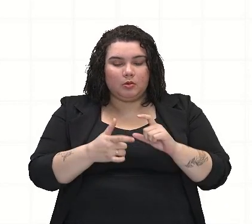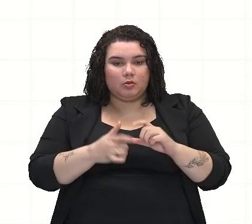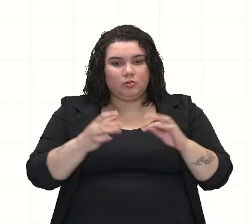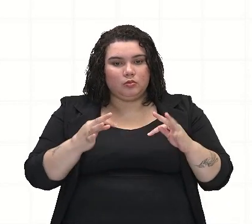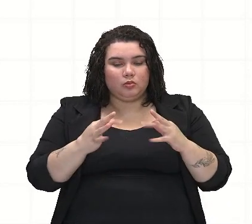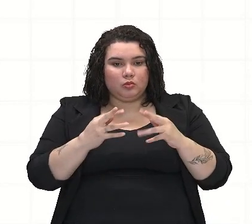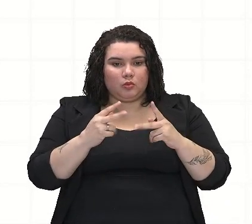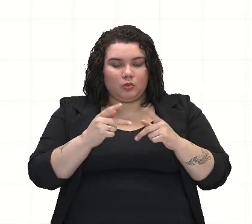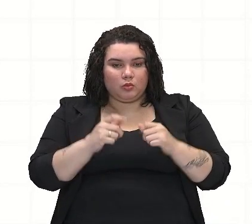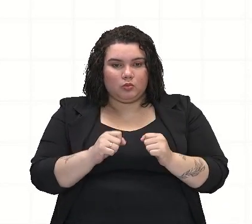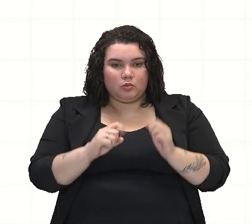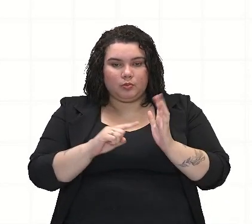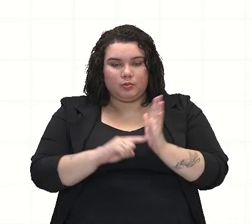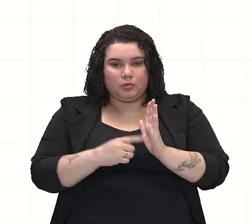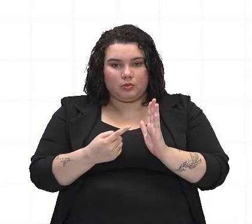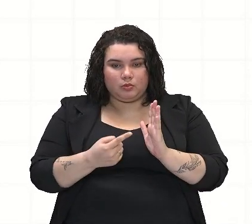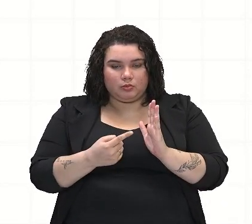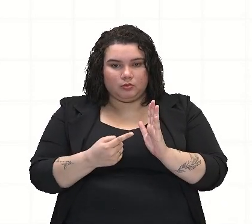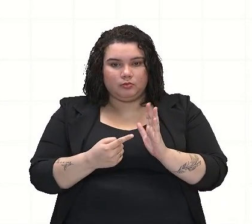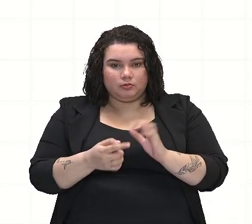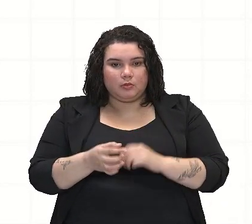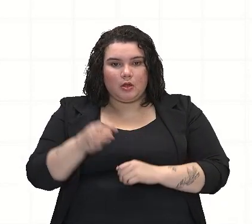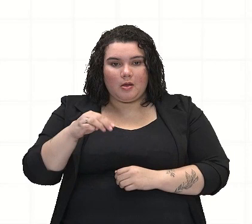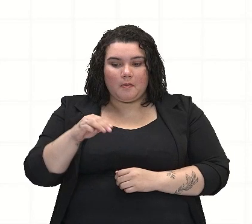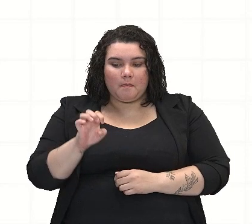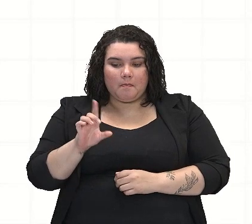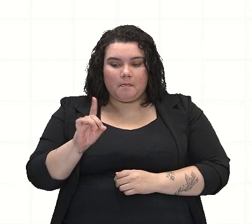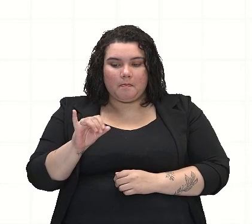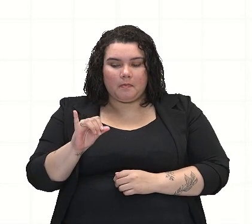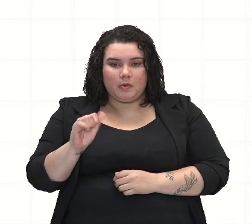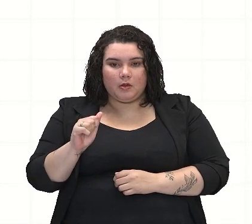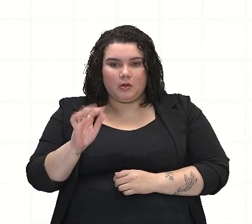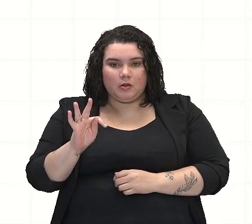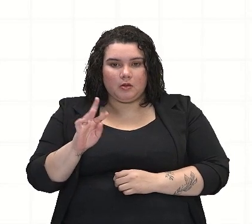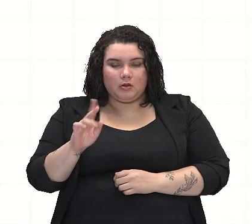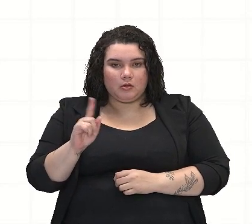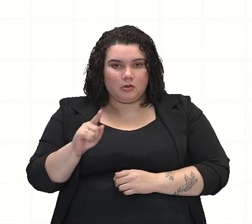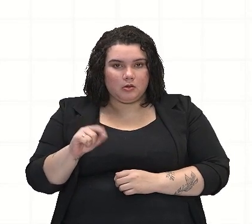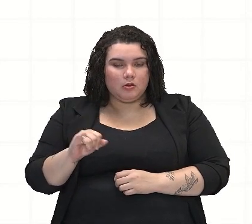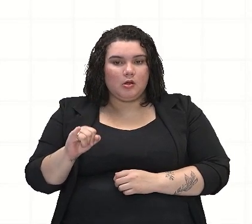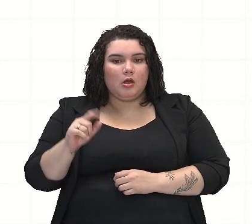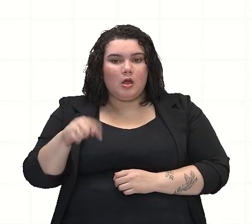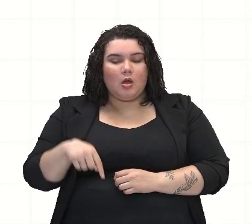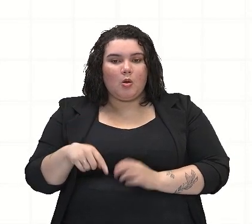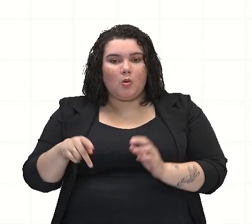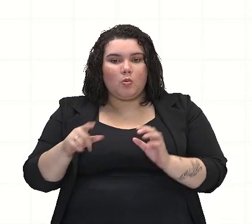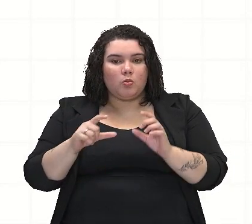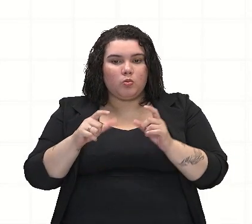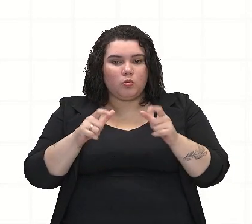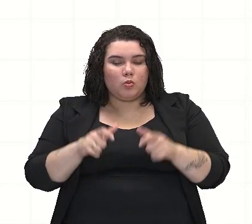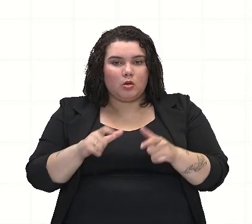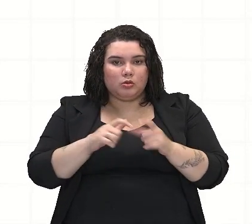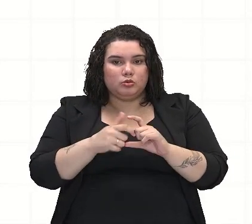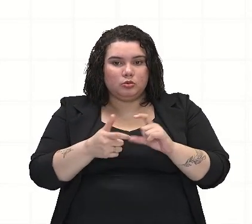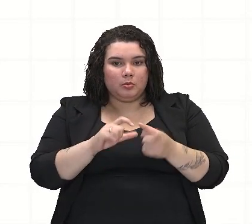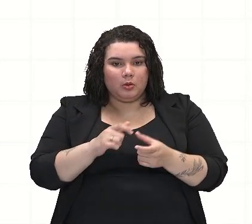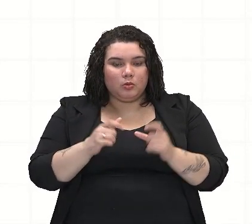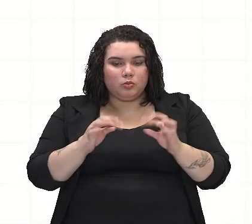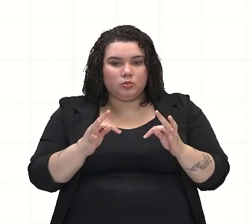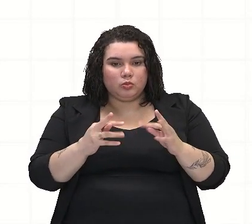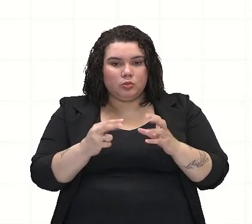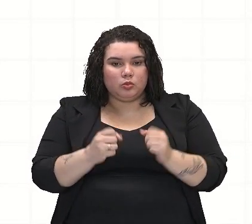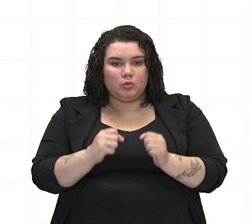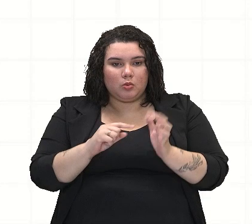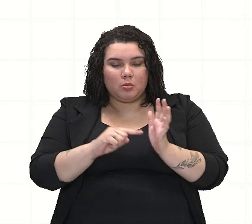os pontos, está dizendo aqui que a mediatriz é o lugar geométrico de todos os pontos. Olha que